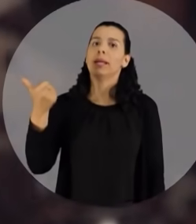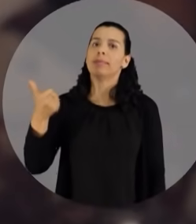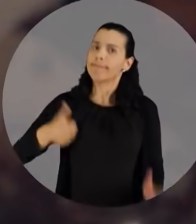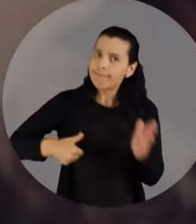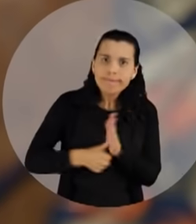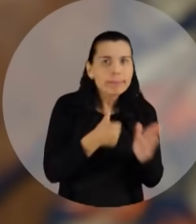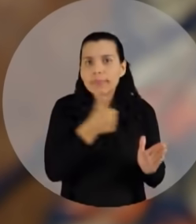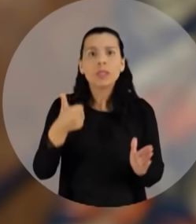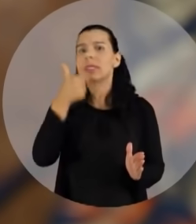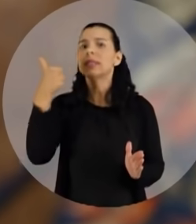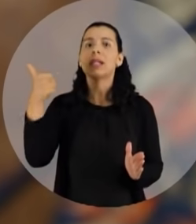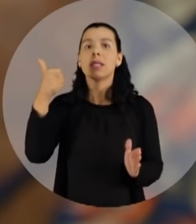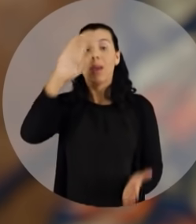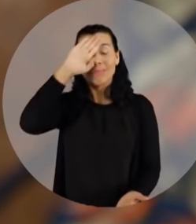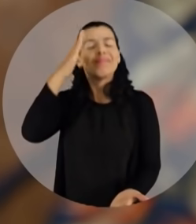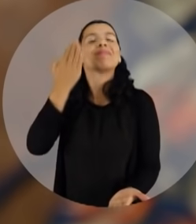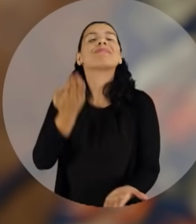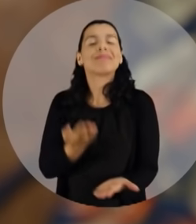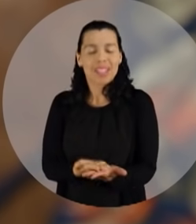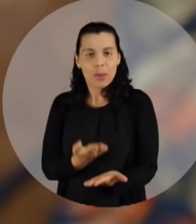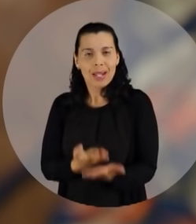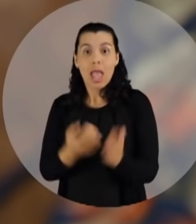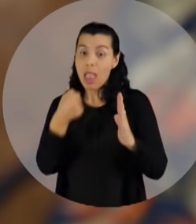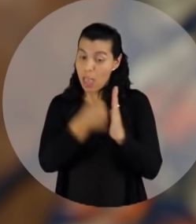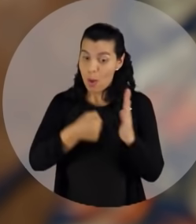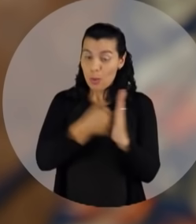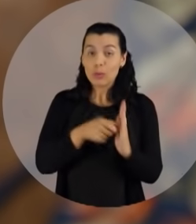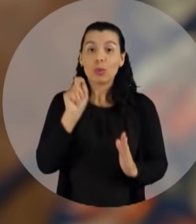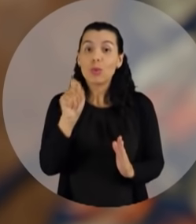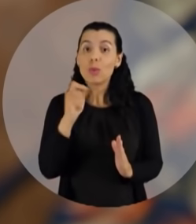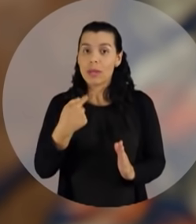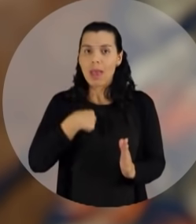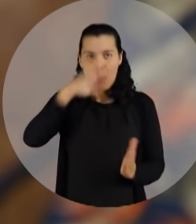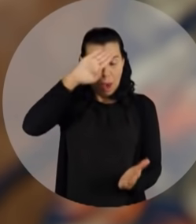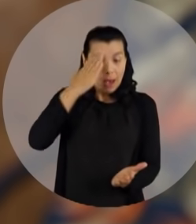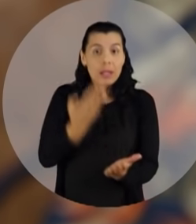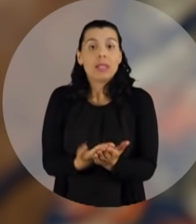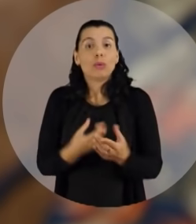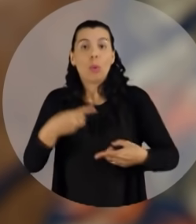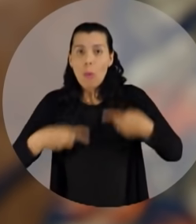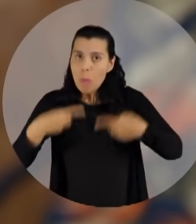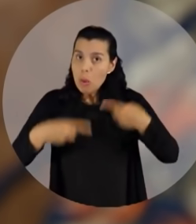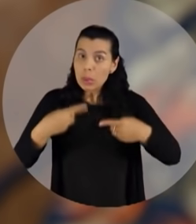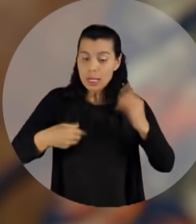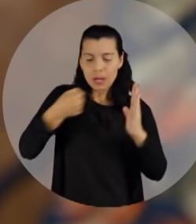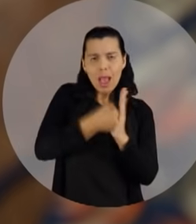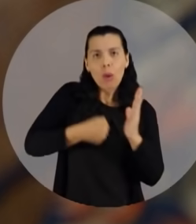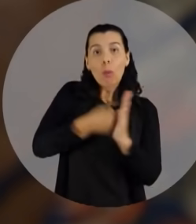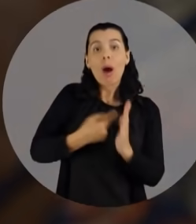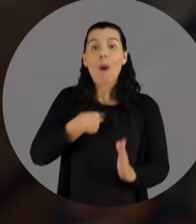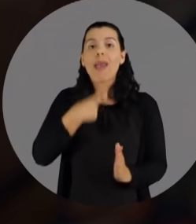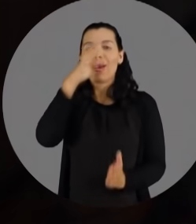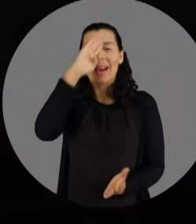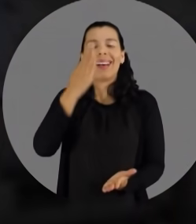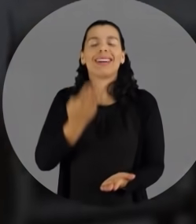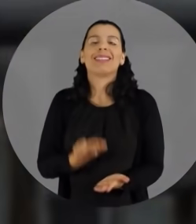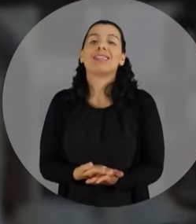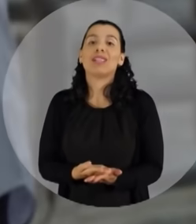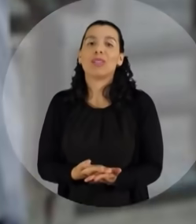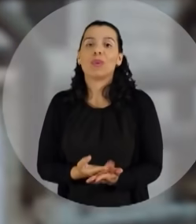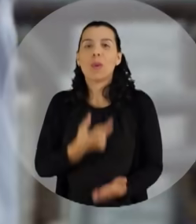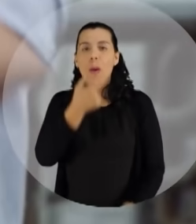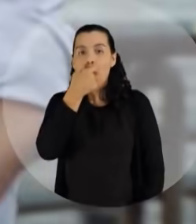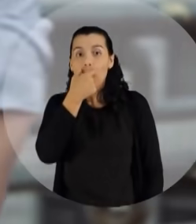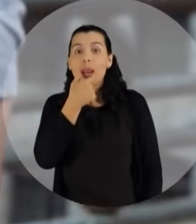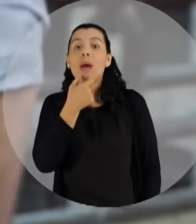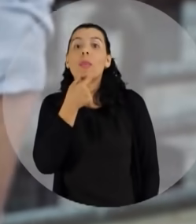fundamental. Isso é o que eu acredito. Eu luto pelo que eu acredito. Política, para mim, é lutar pelo que eu acredito.